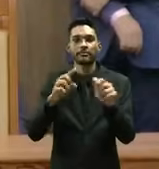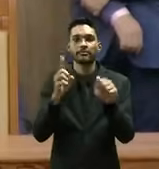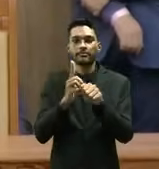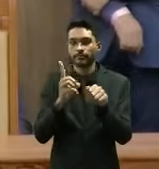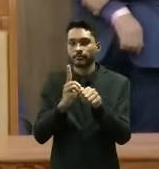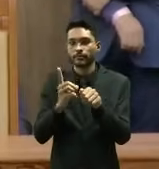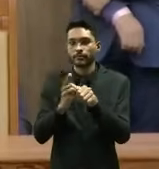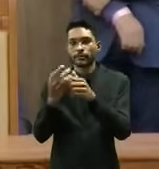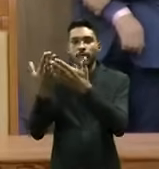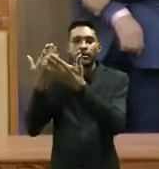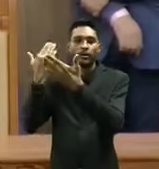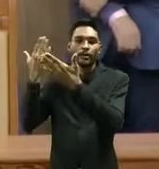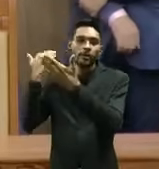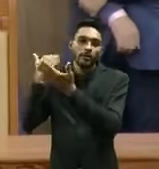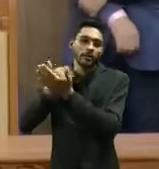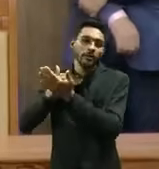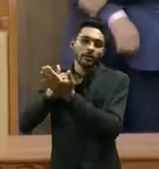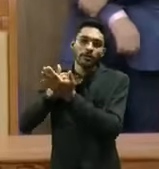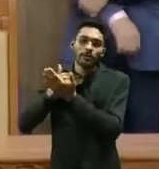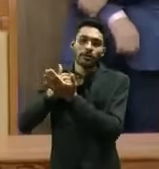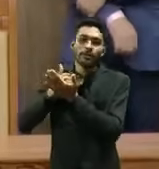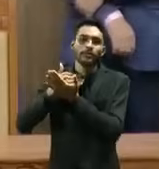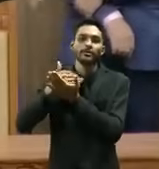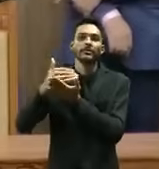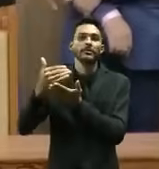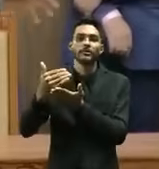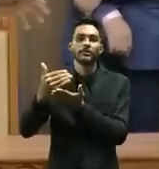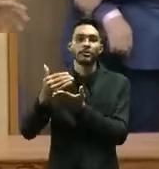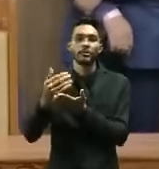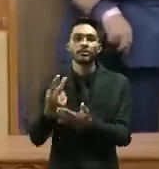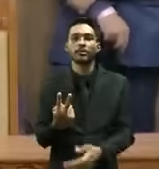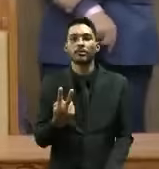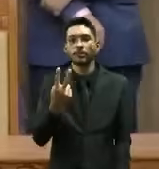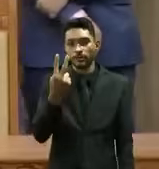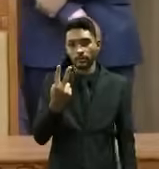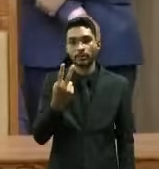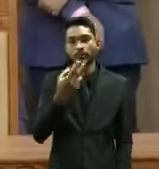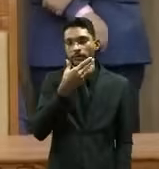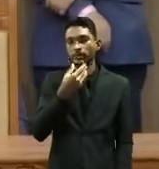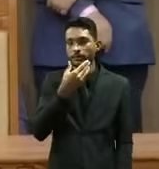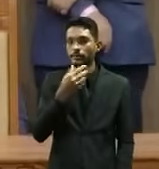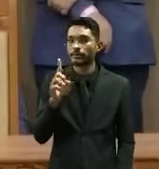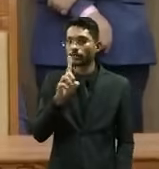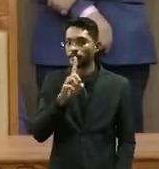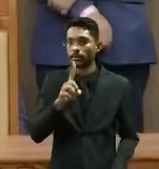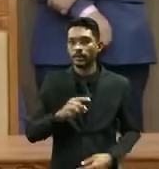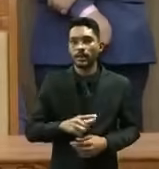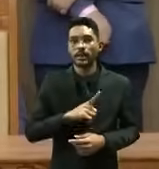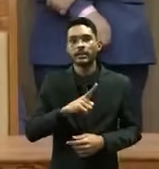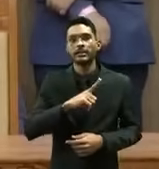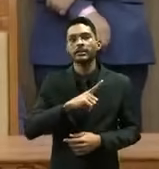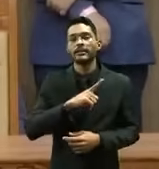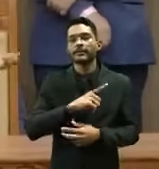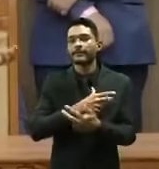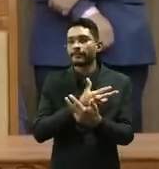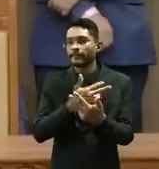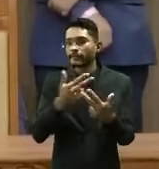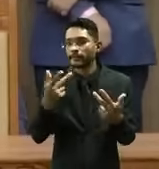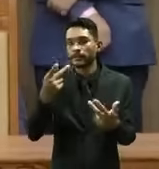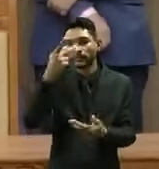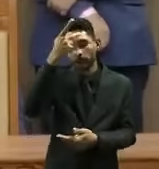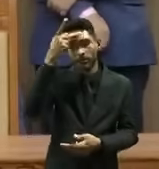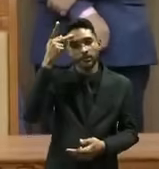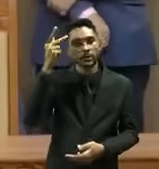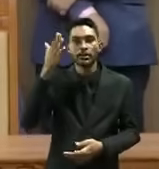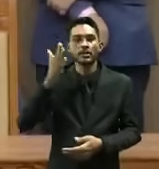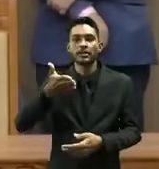chegaram Já tinha muitos focos de pessoas sem placa de igreja porque olha para cá